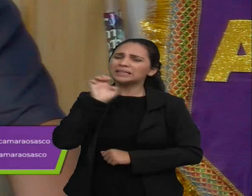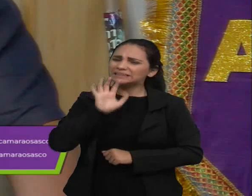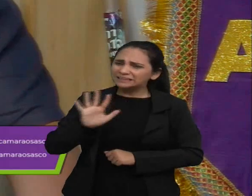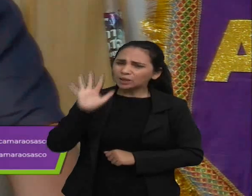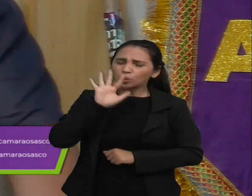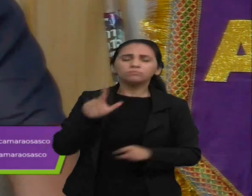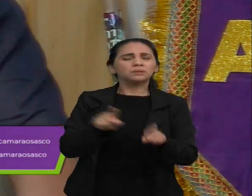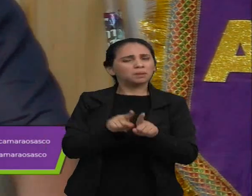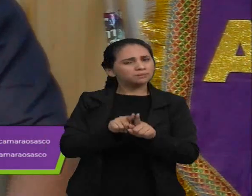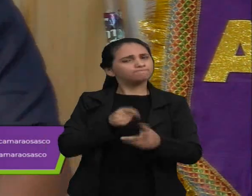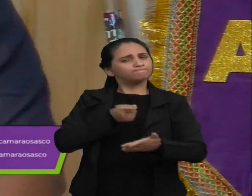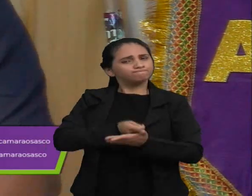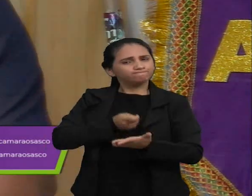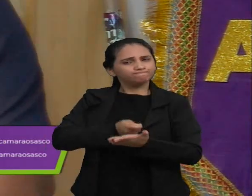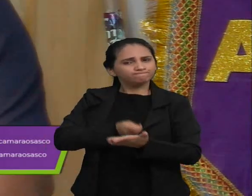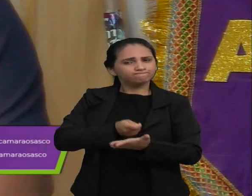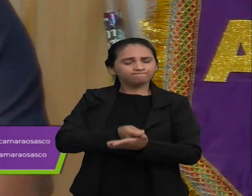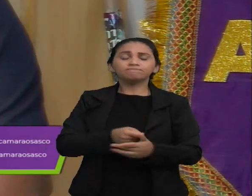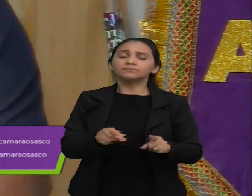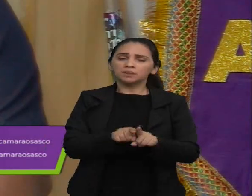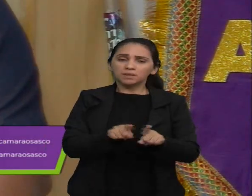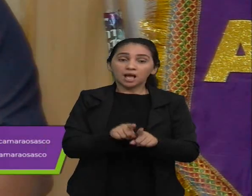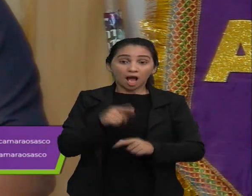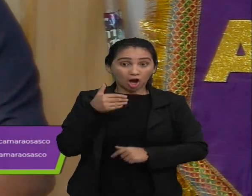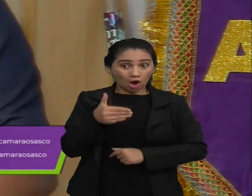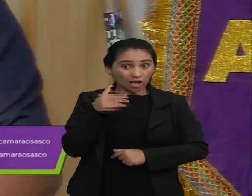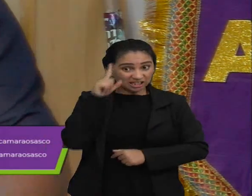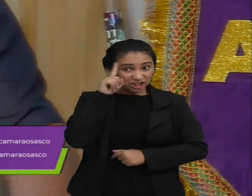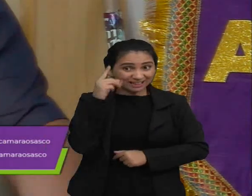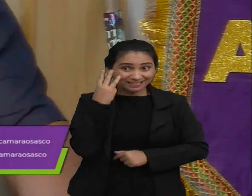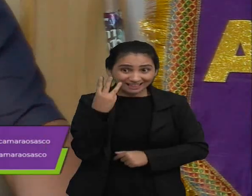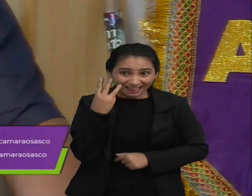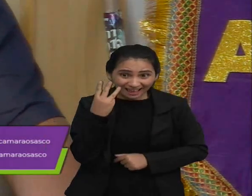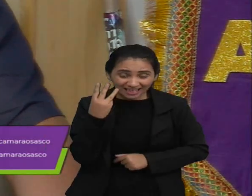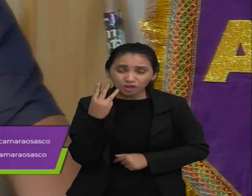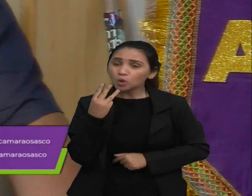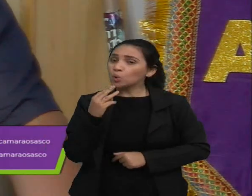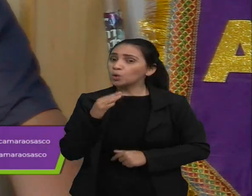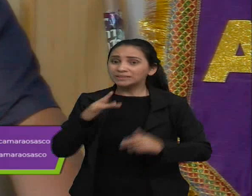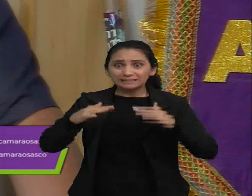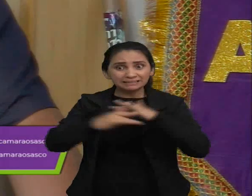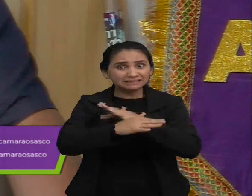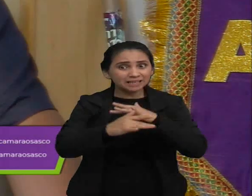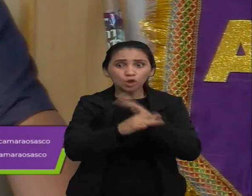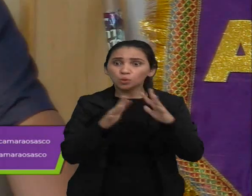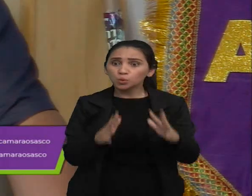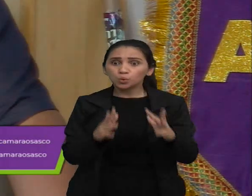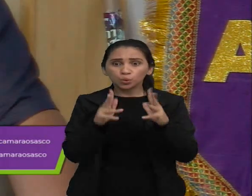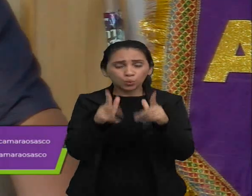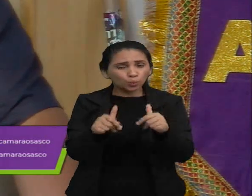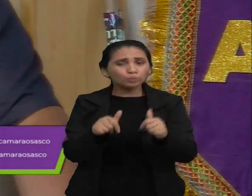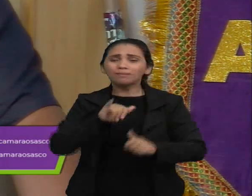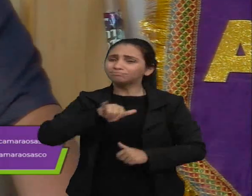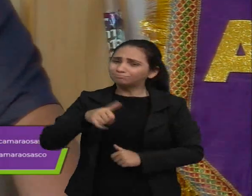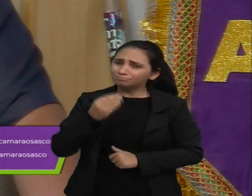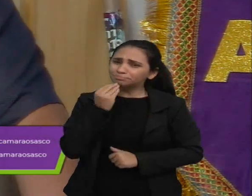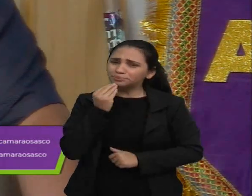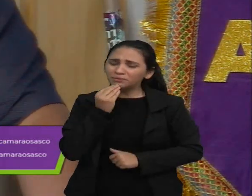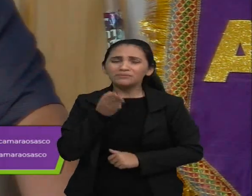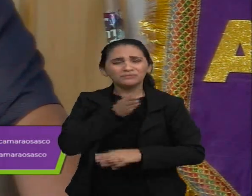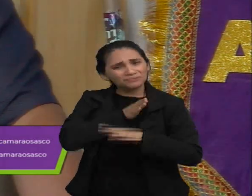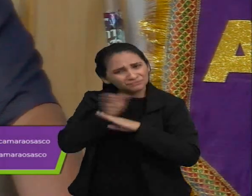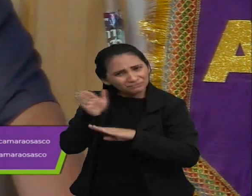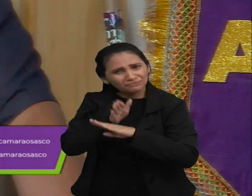tem que ser manifestada agora dia 3 vai ser muito importante que todas as cidades tenham essas condições de estar